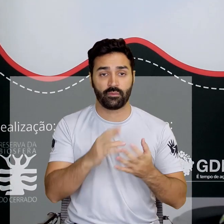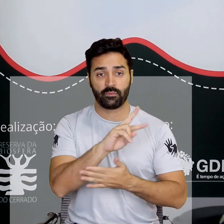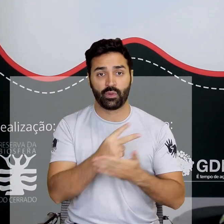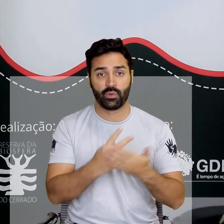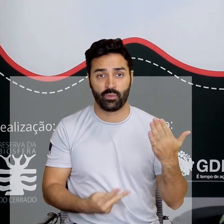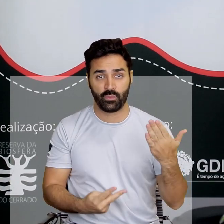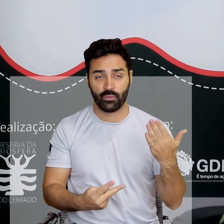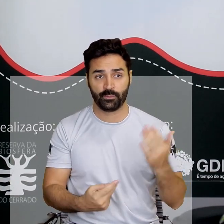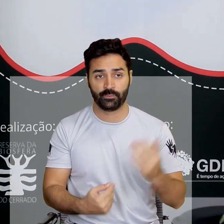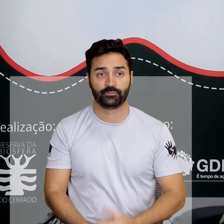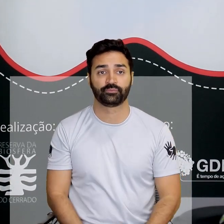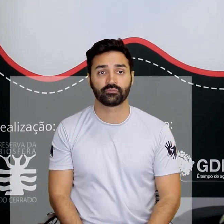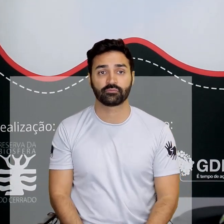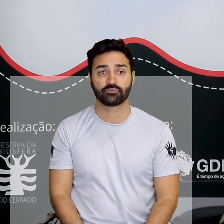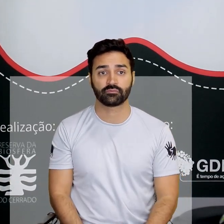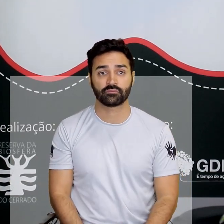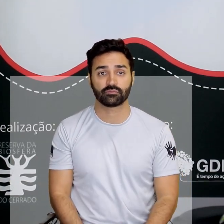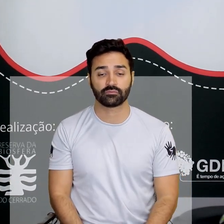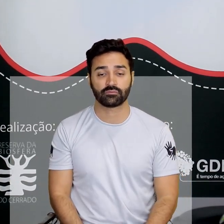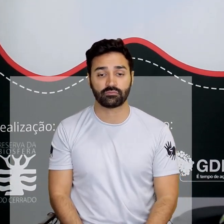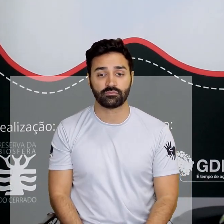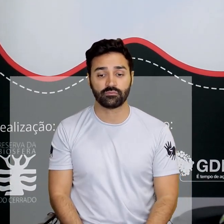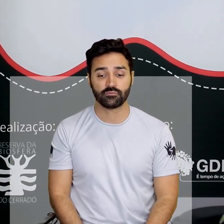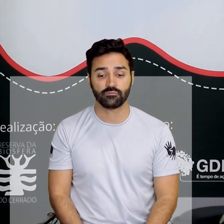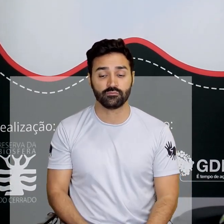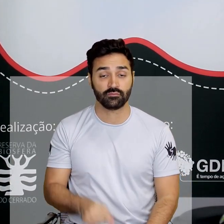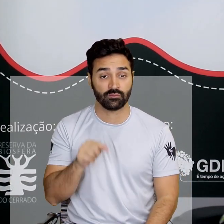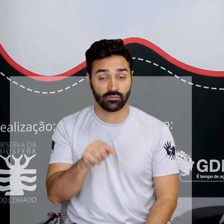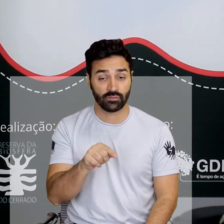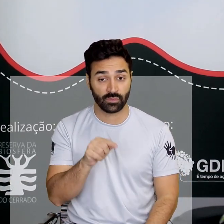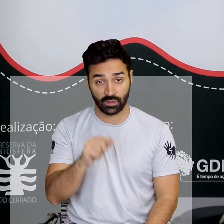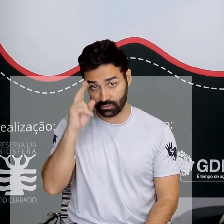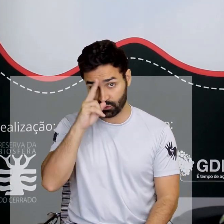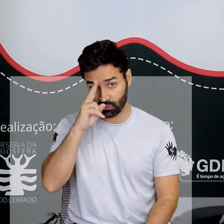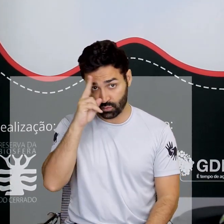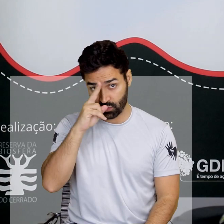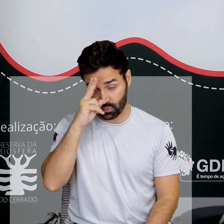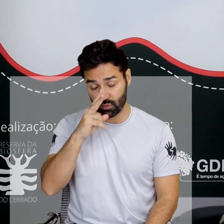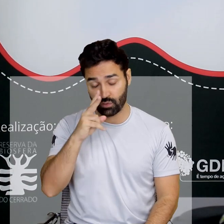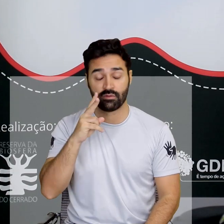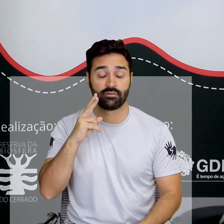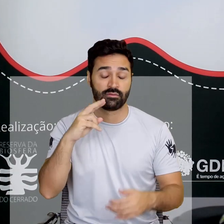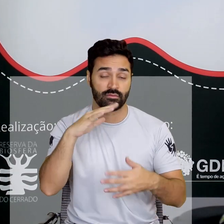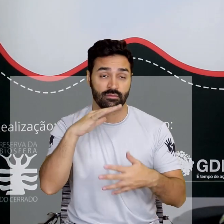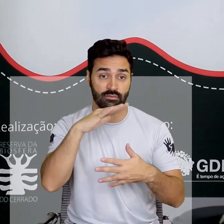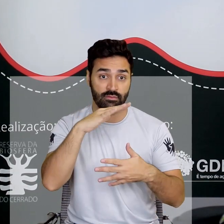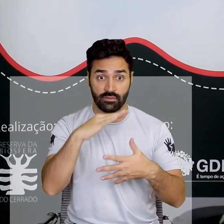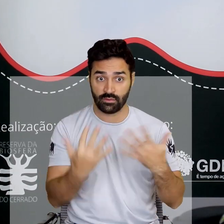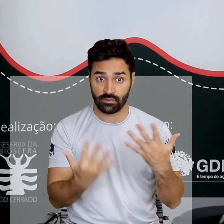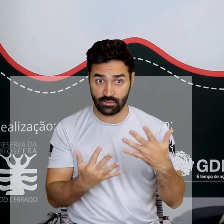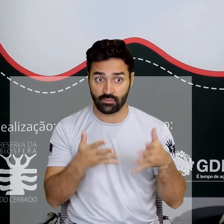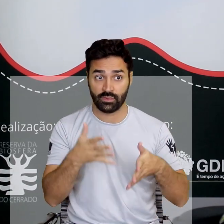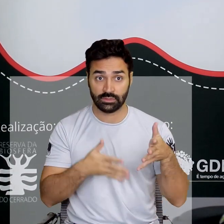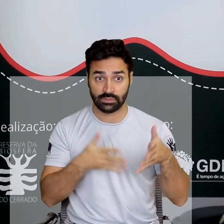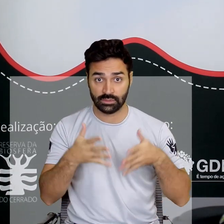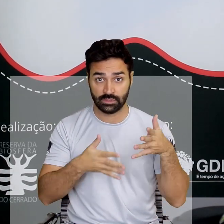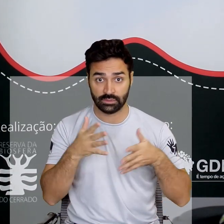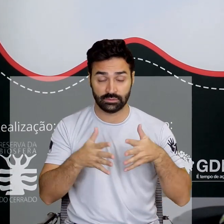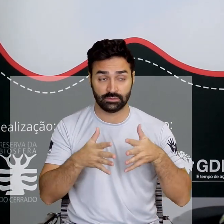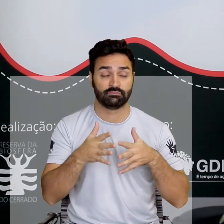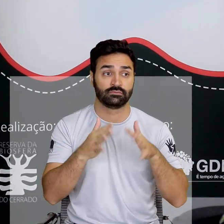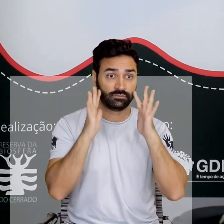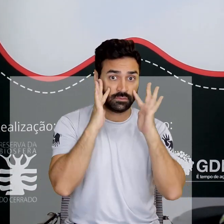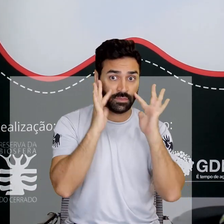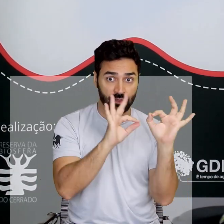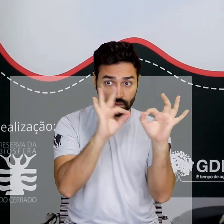Essa história ela é apresentada em língua de sinais, então eu quero que vocês observem os sinais que estão sendo